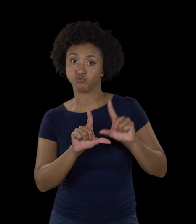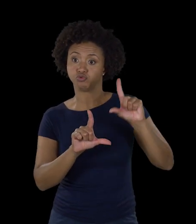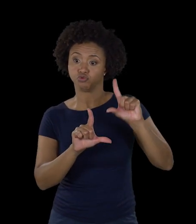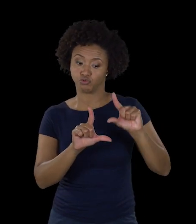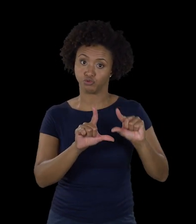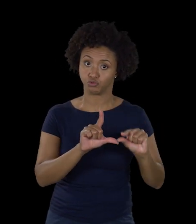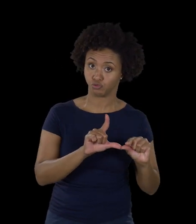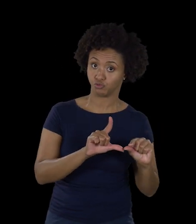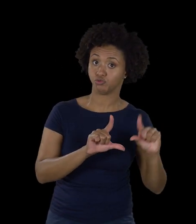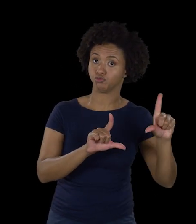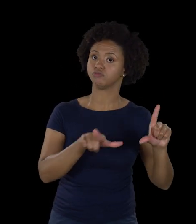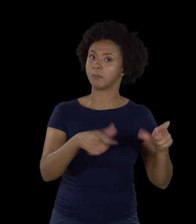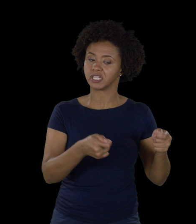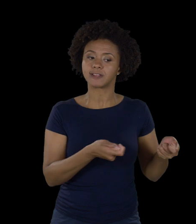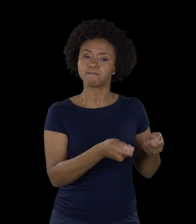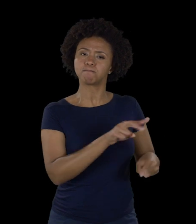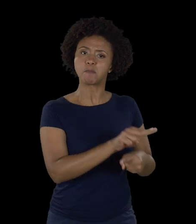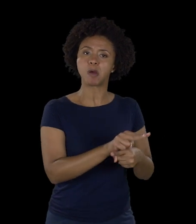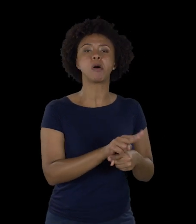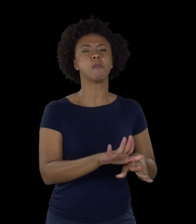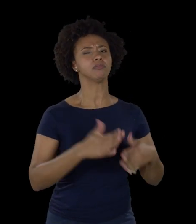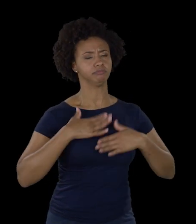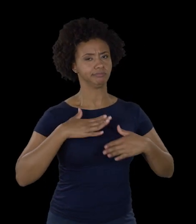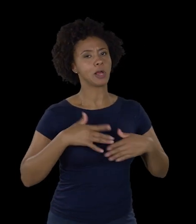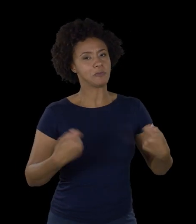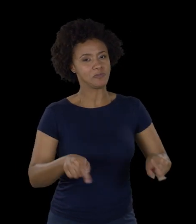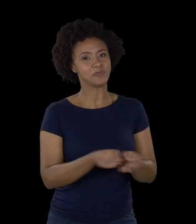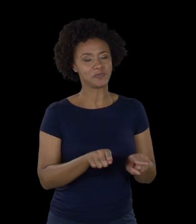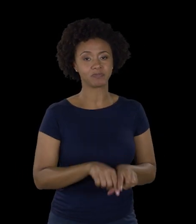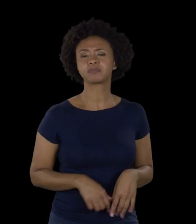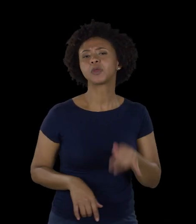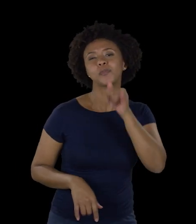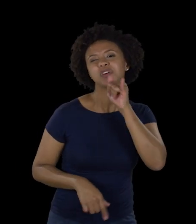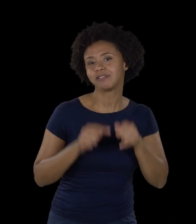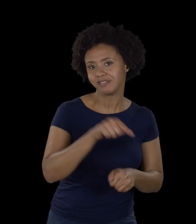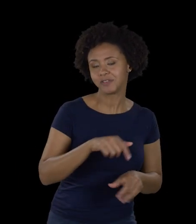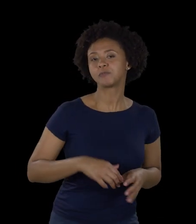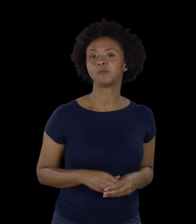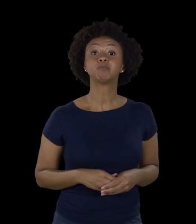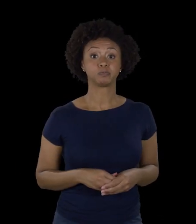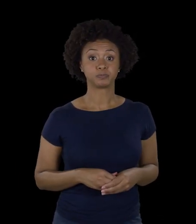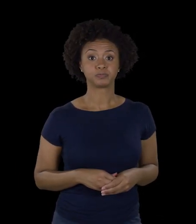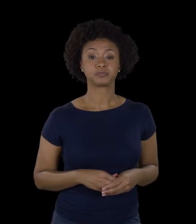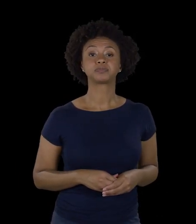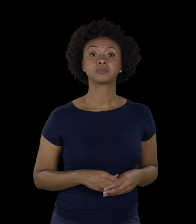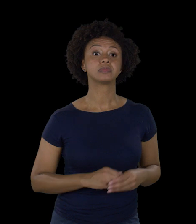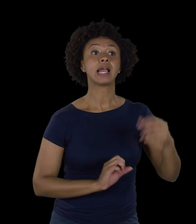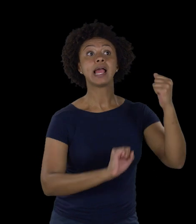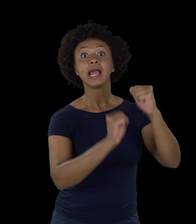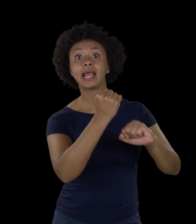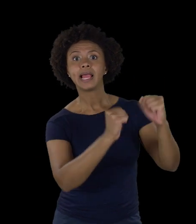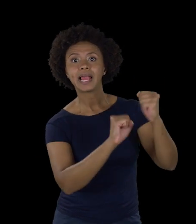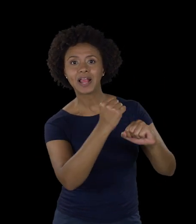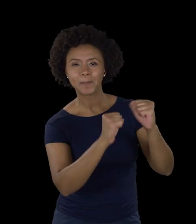muito controle, mas muita calma também. Um exemplo clássico da renda variável são as ações das empresas